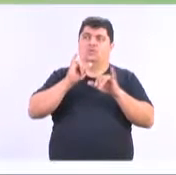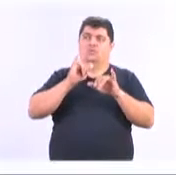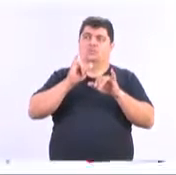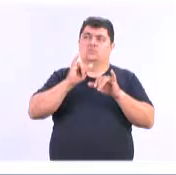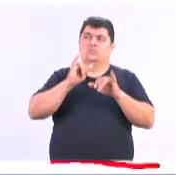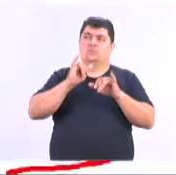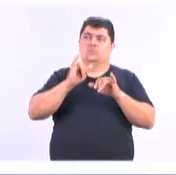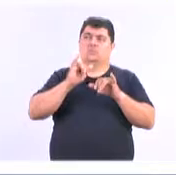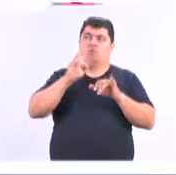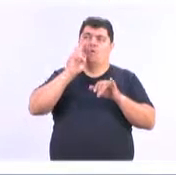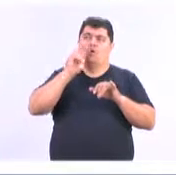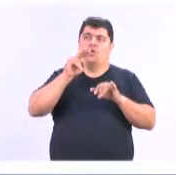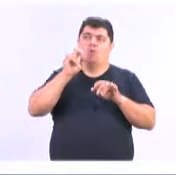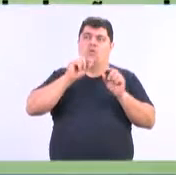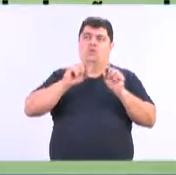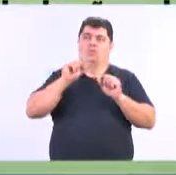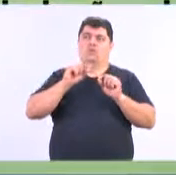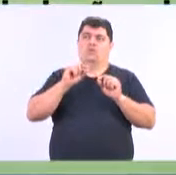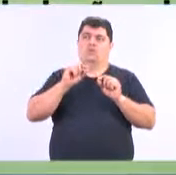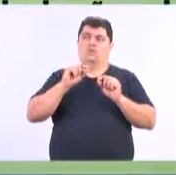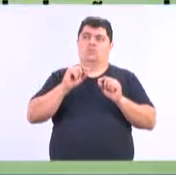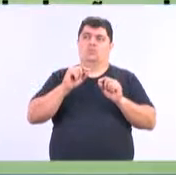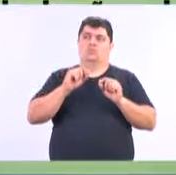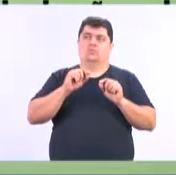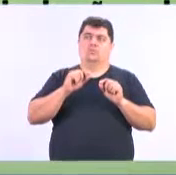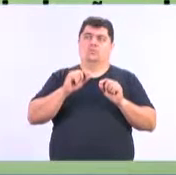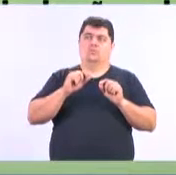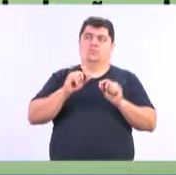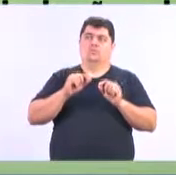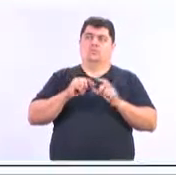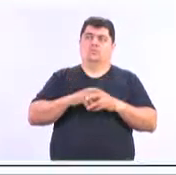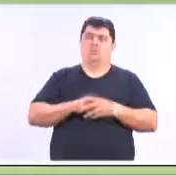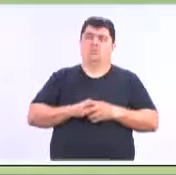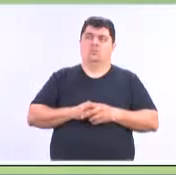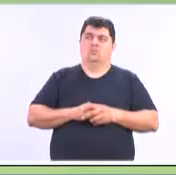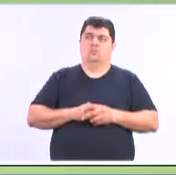do momento que a gente chega